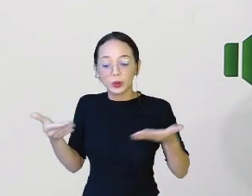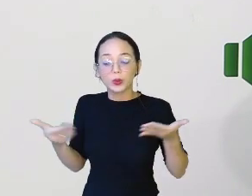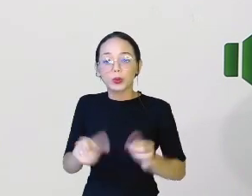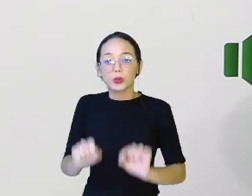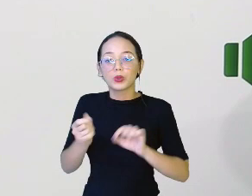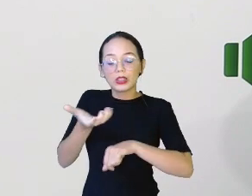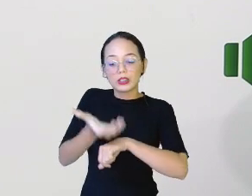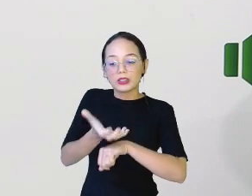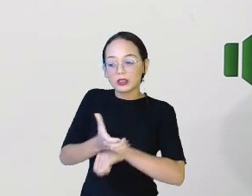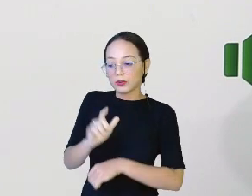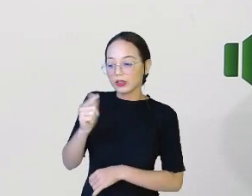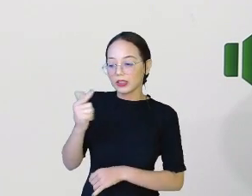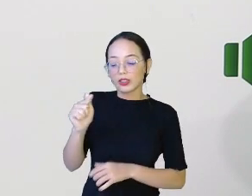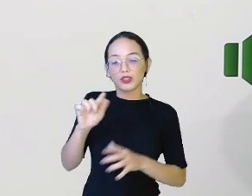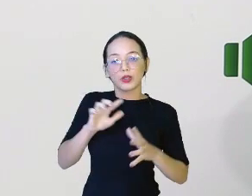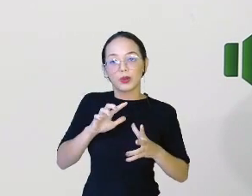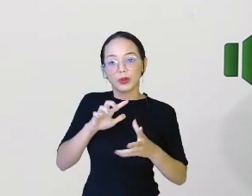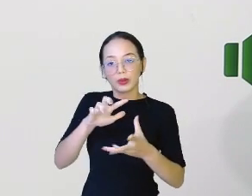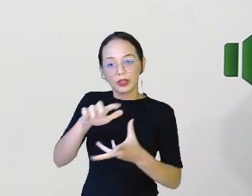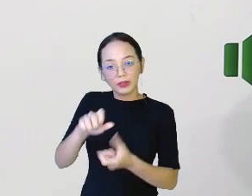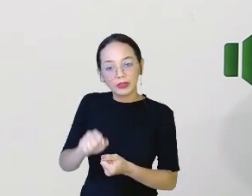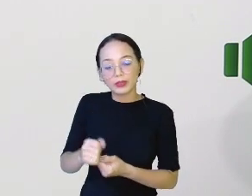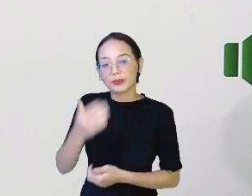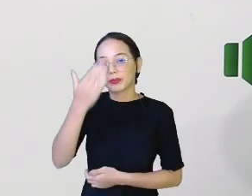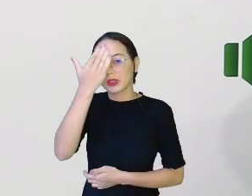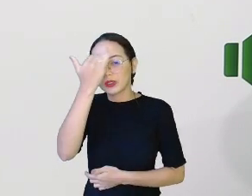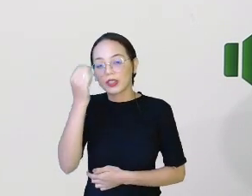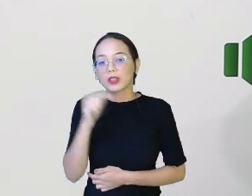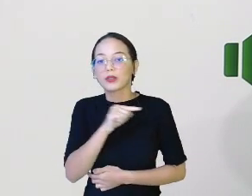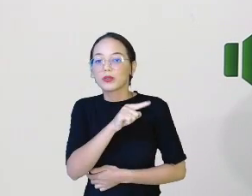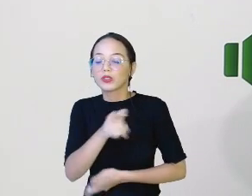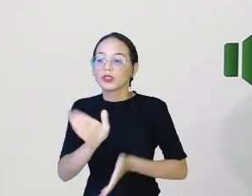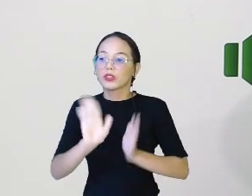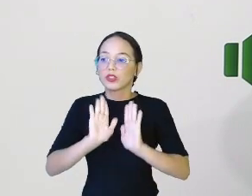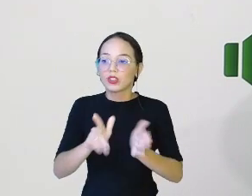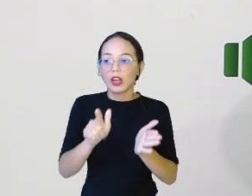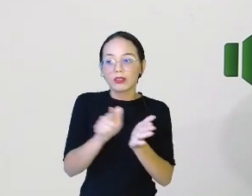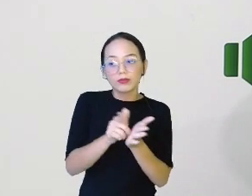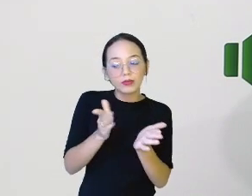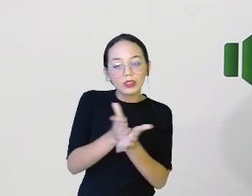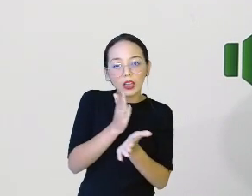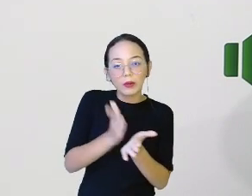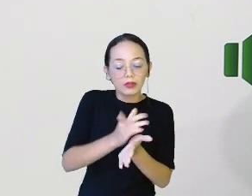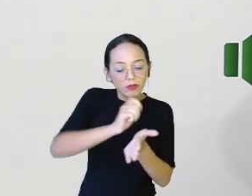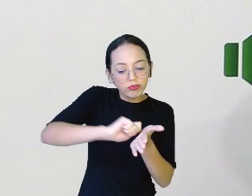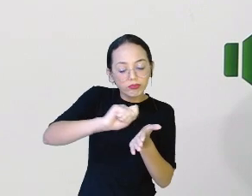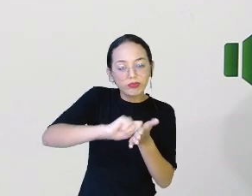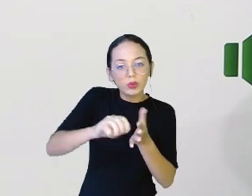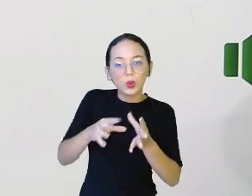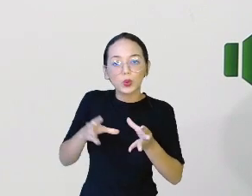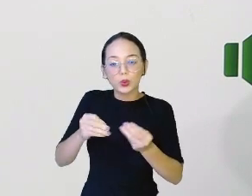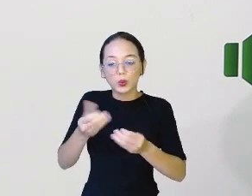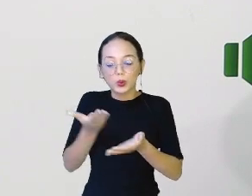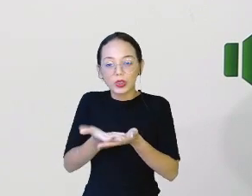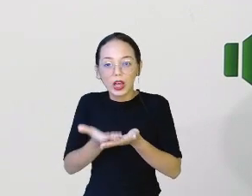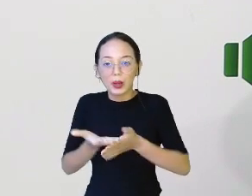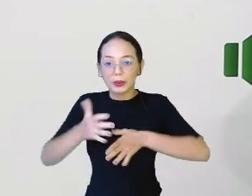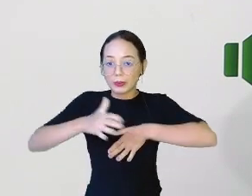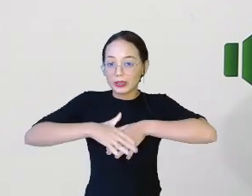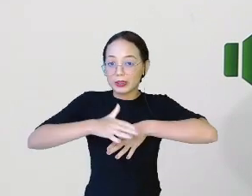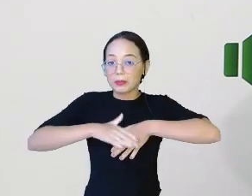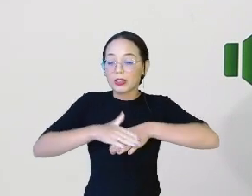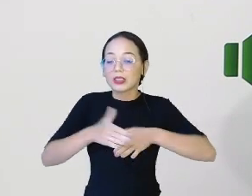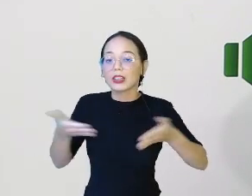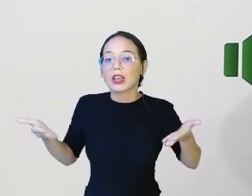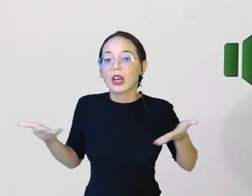com a disciplina de Geografia. Eu sei que você já está com o seu caderno aí, anotou tudo da aula de matemática. Agora você